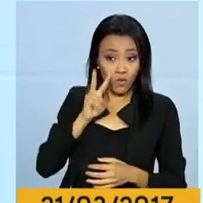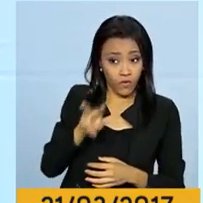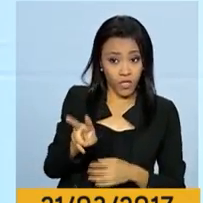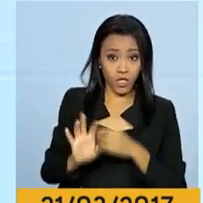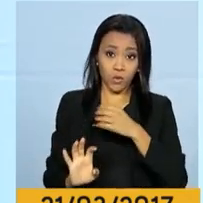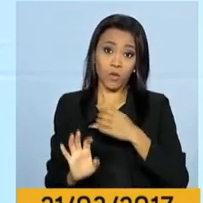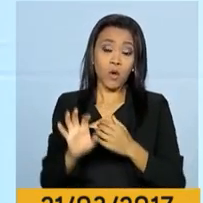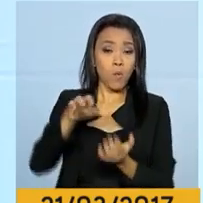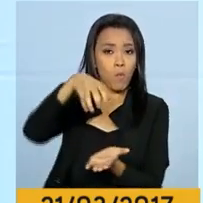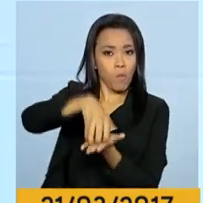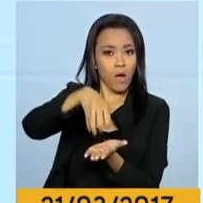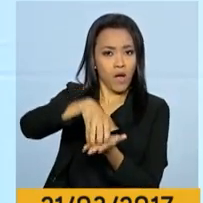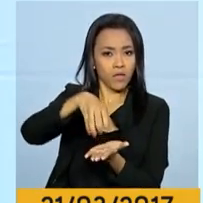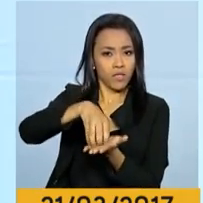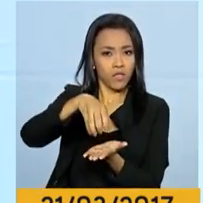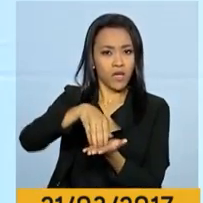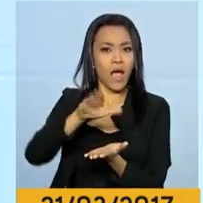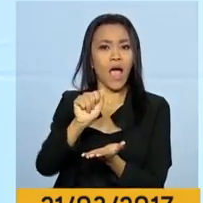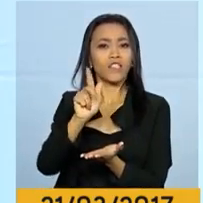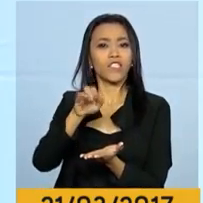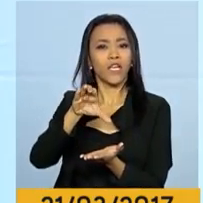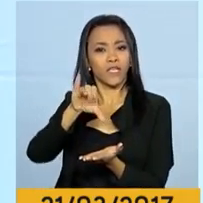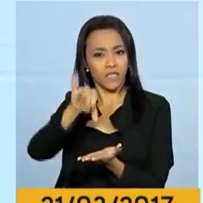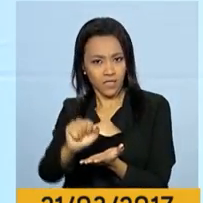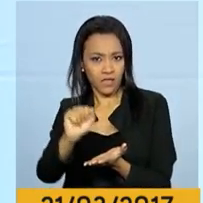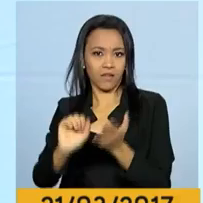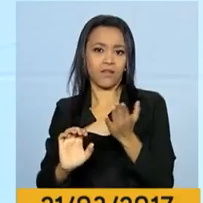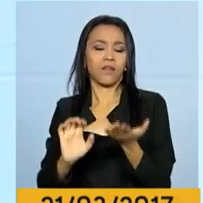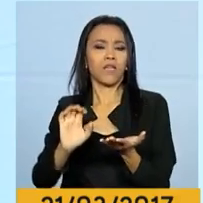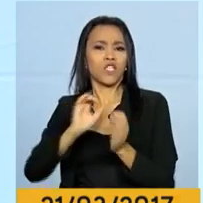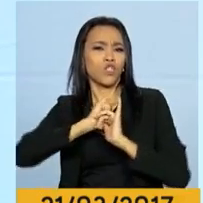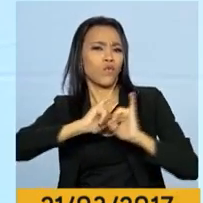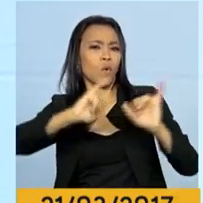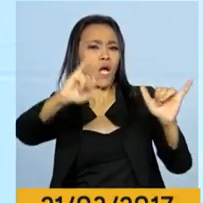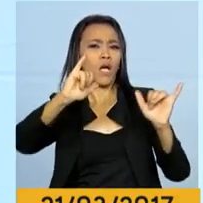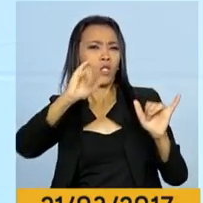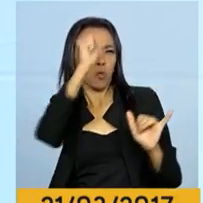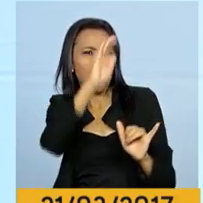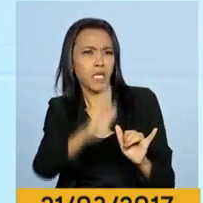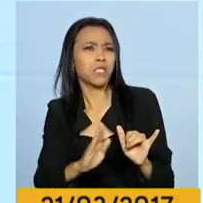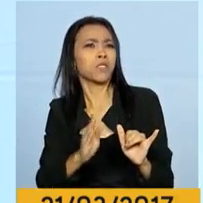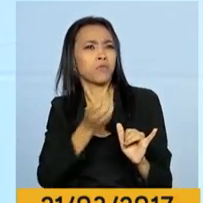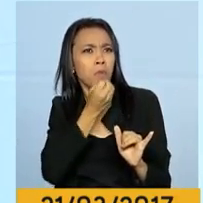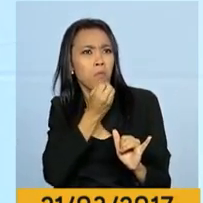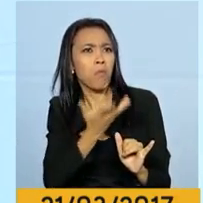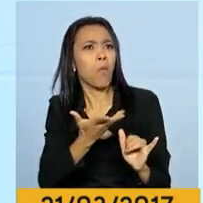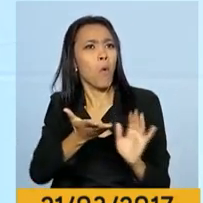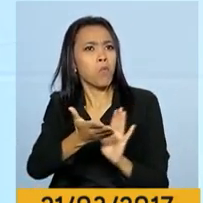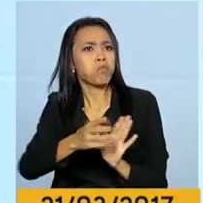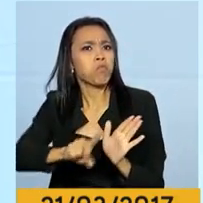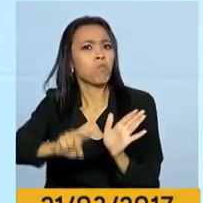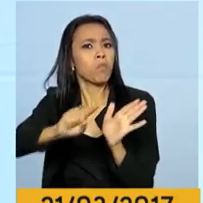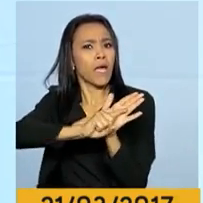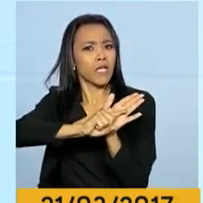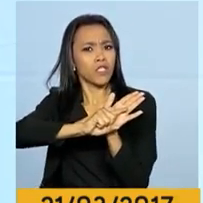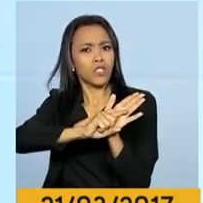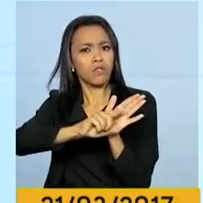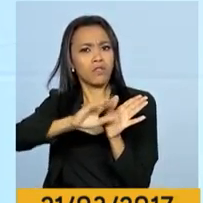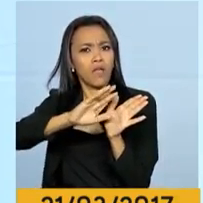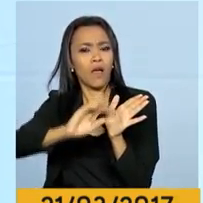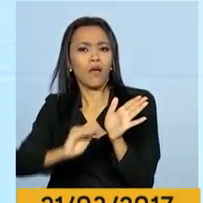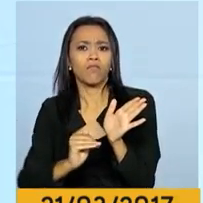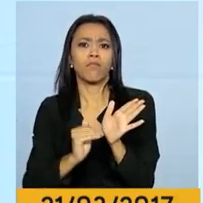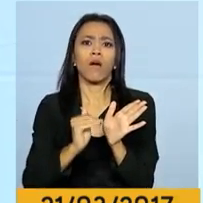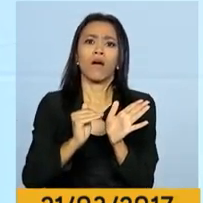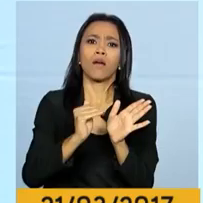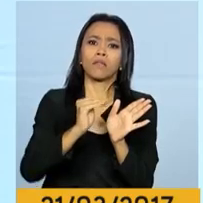internacional, a Moody's, nos classifica, nos tira do negativo, não é, para o estável, portanto,